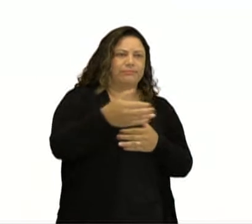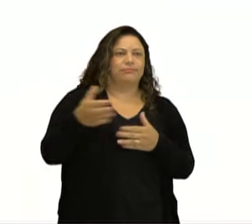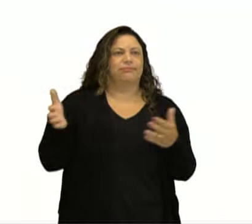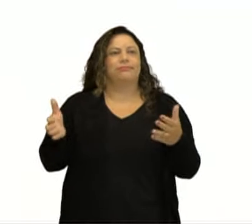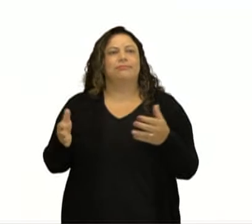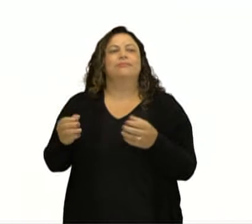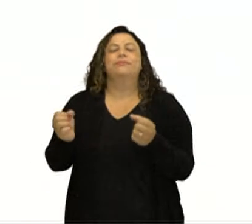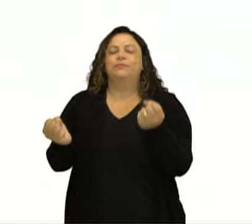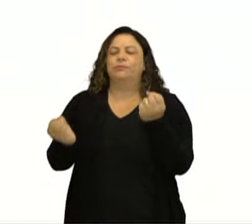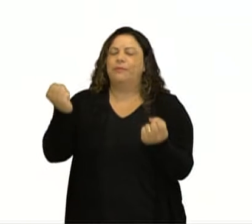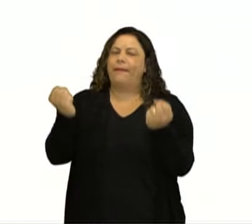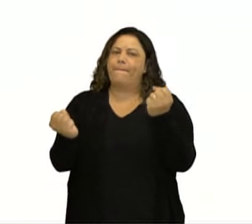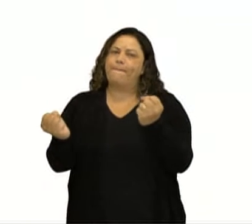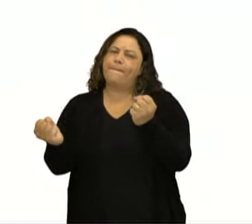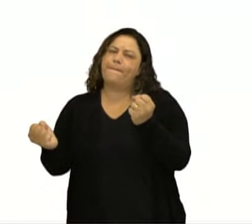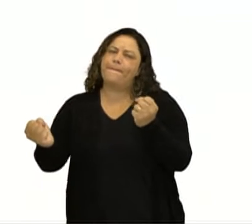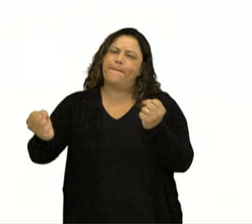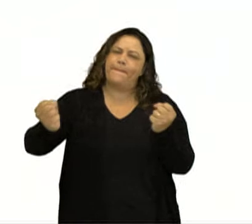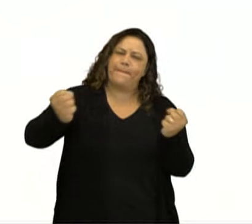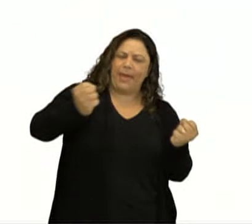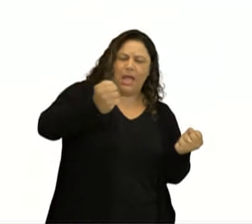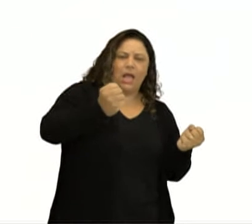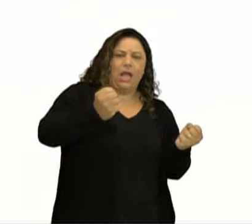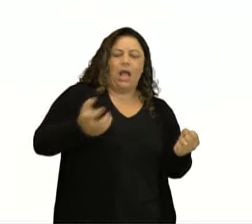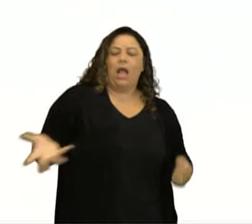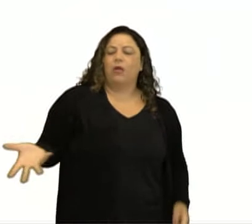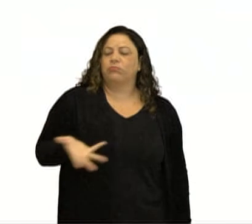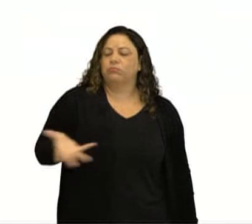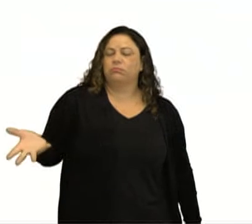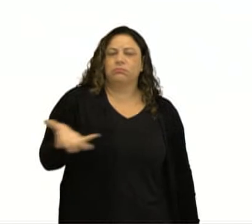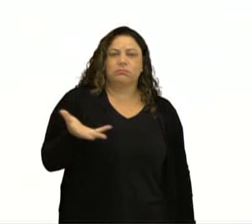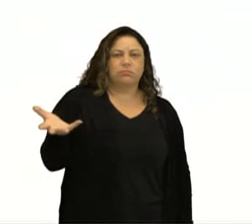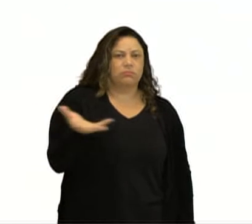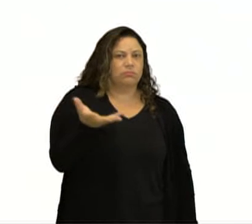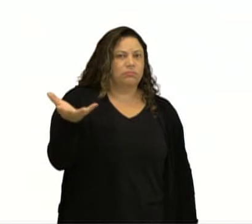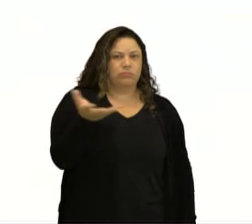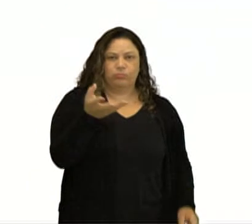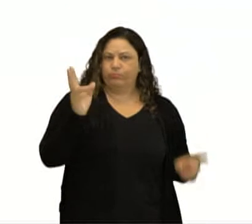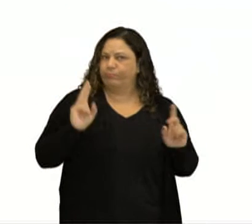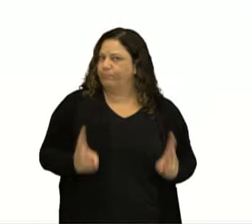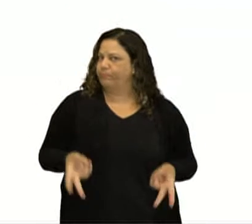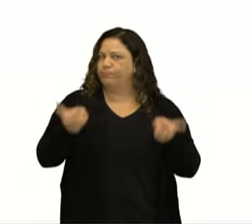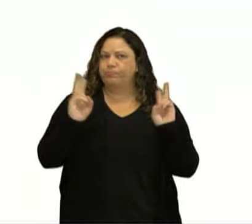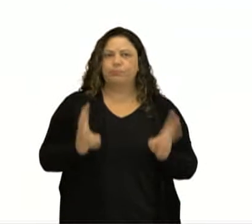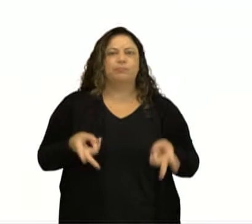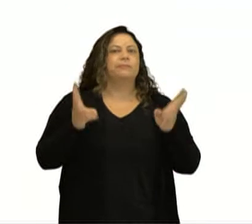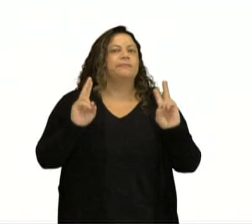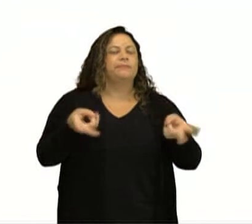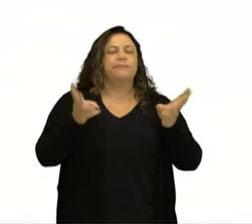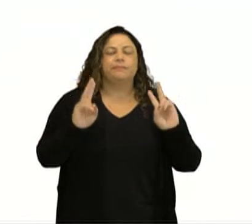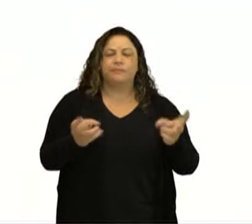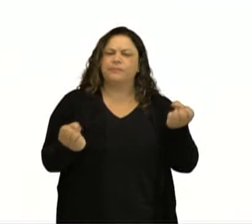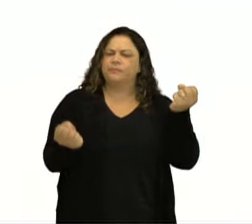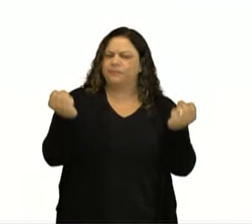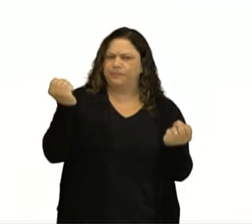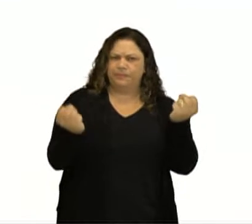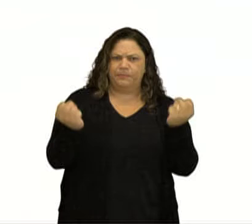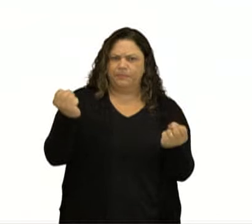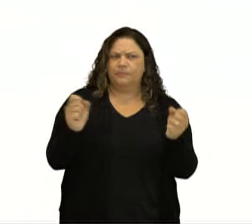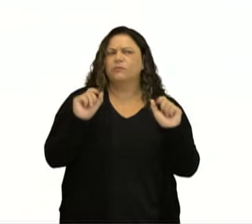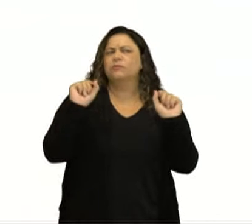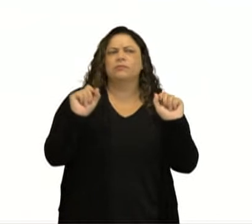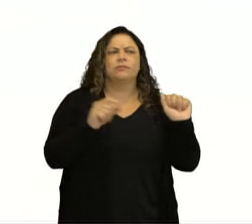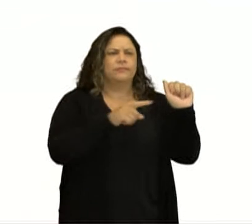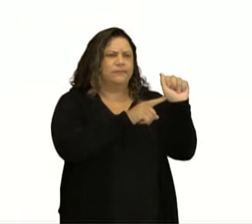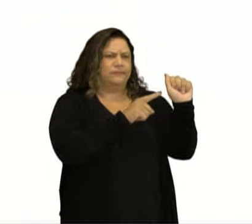carro está fazendo uma curva com velocidade constante. Nesse caso, o veículo poderia ser considerado Item A, um